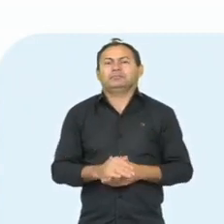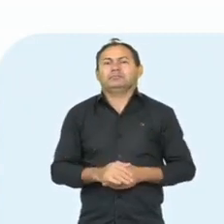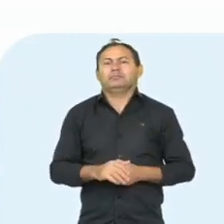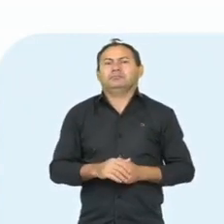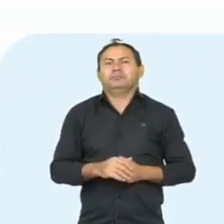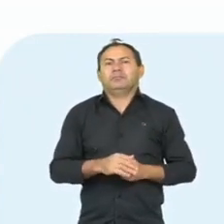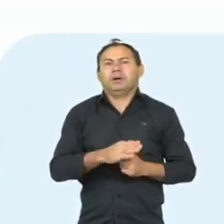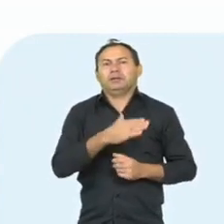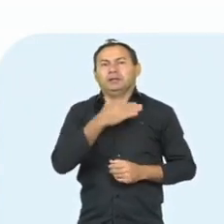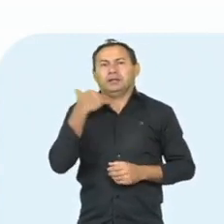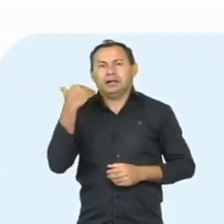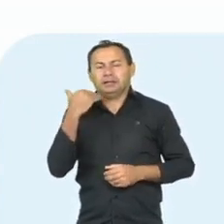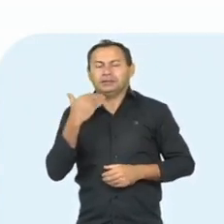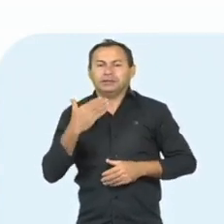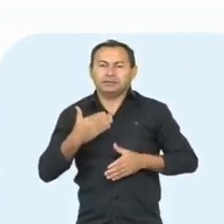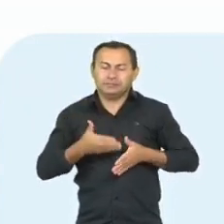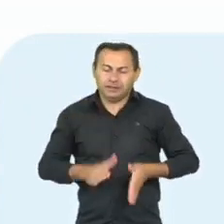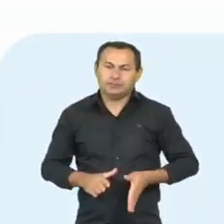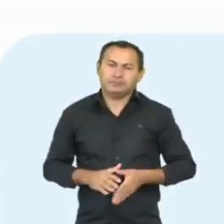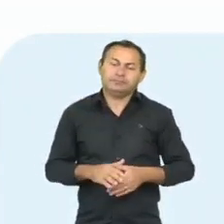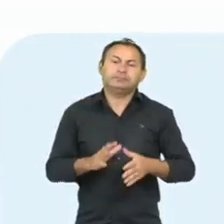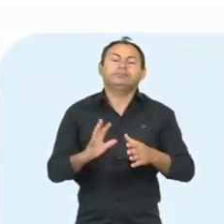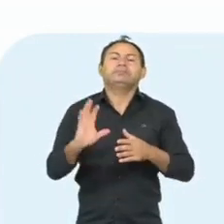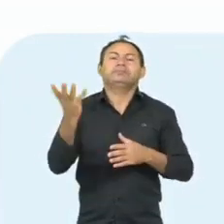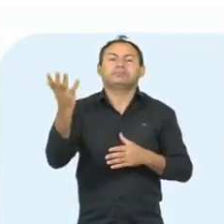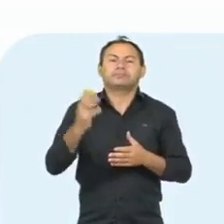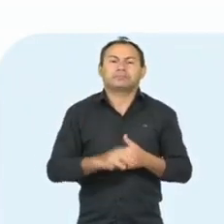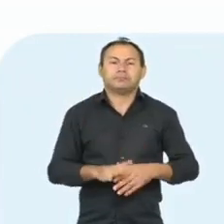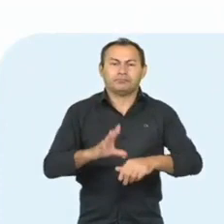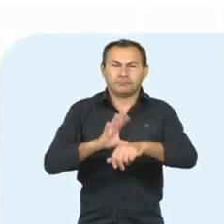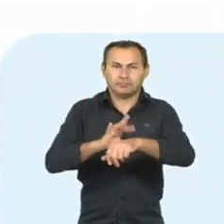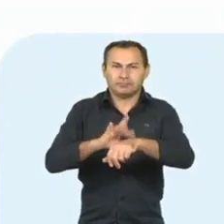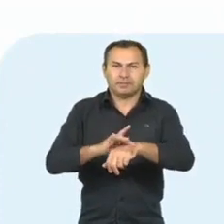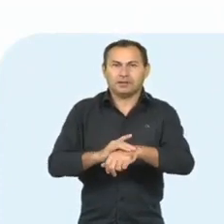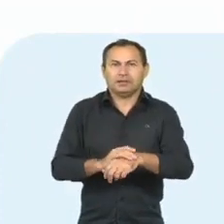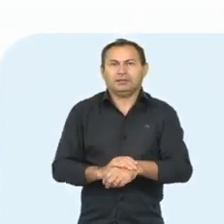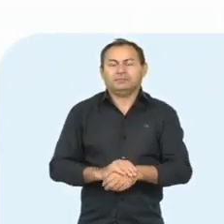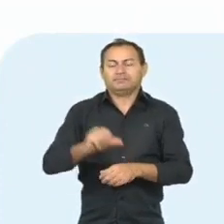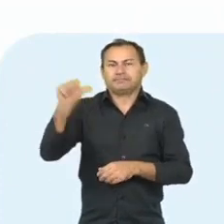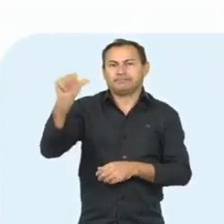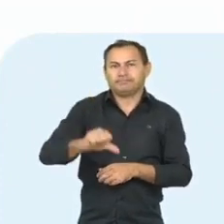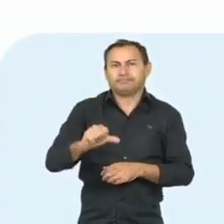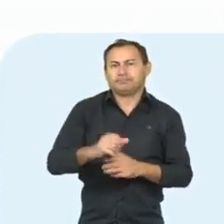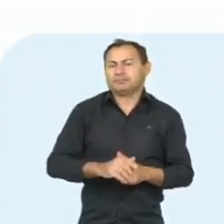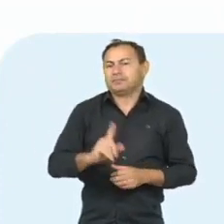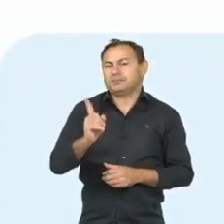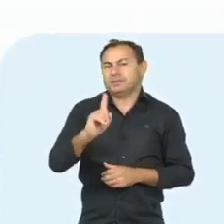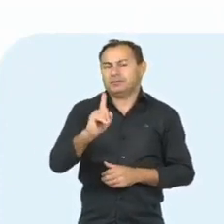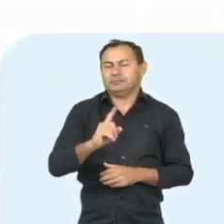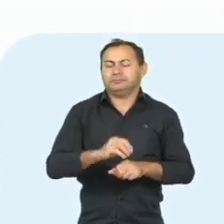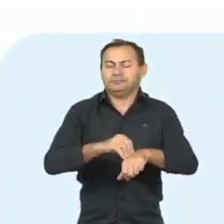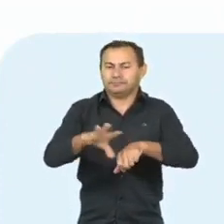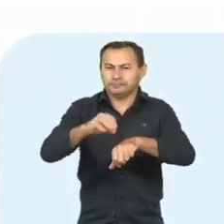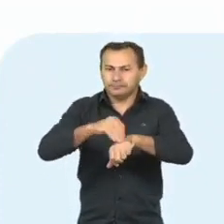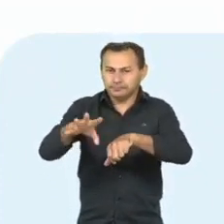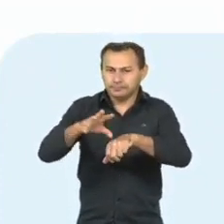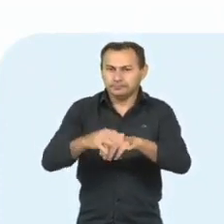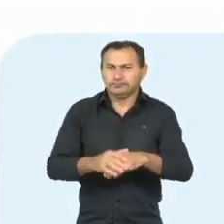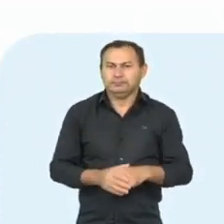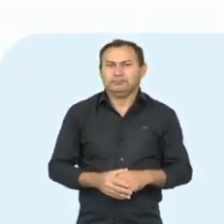e mortalidade decorrente do quê? De doenças e agravos não